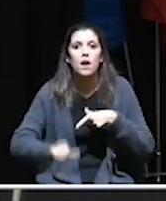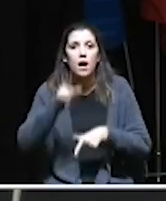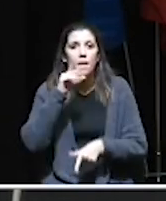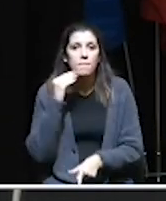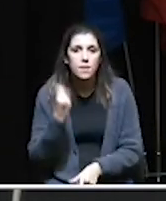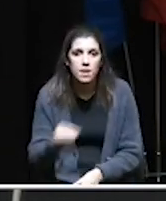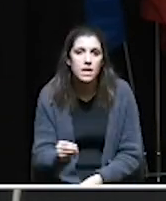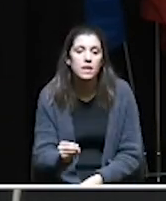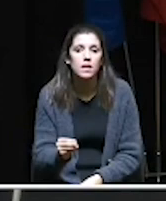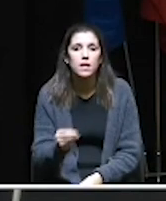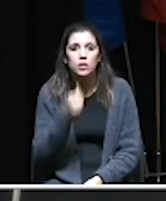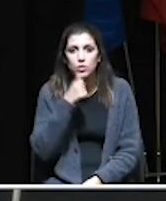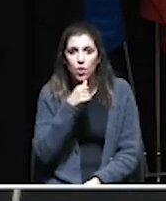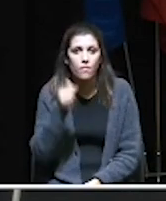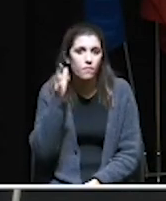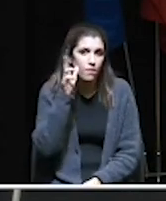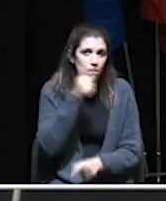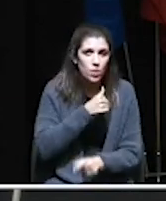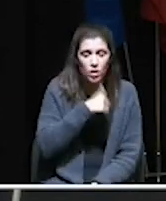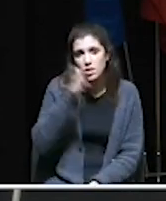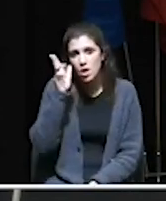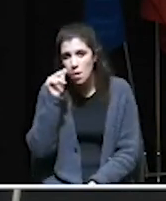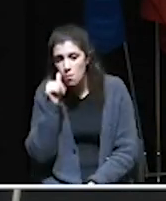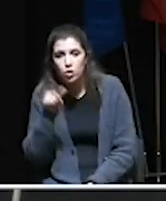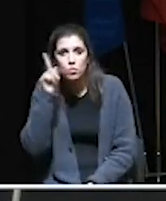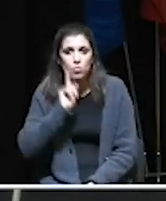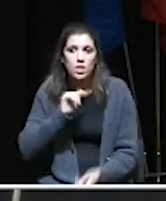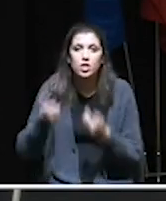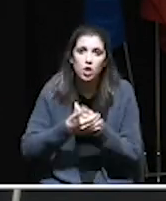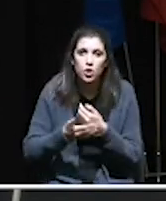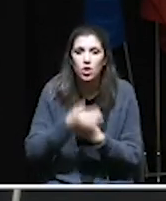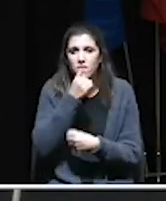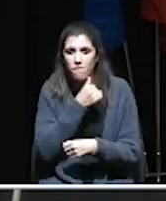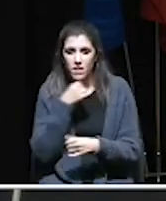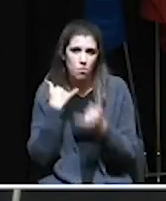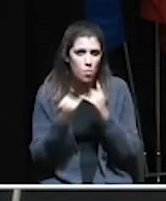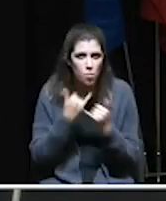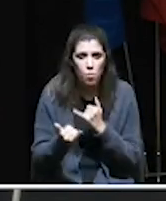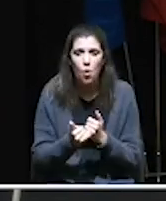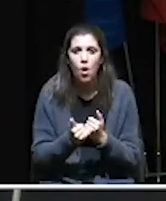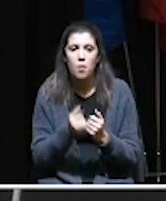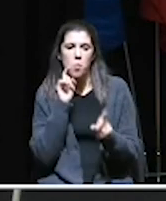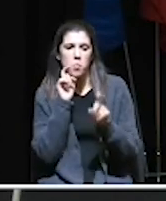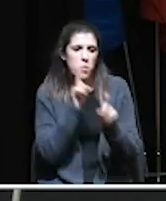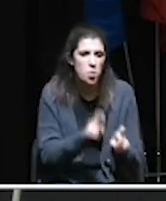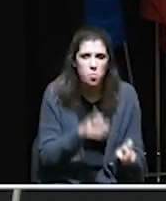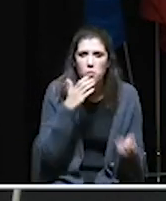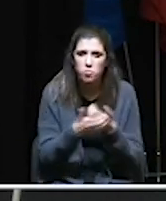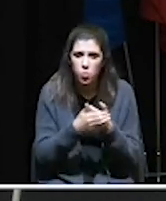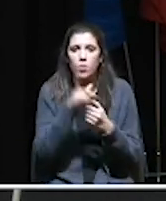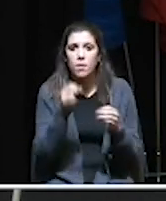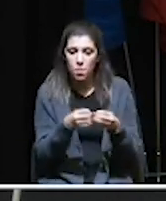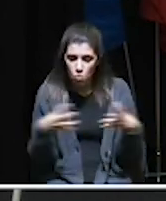meninas que são vítimas de violência no namoro e mulheres idosas vítimas de agressão. A violência física e verbal na terceira idade também tem